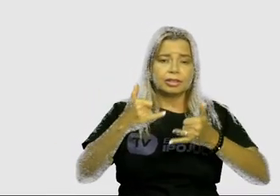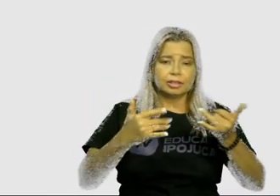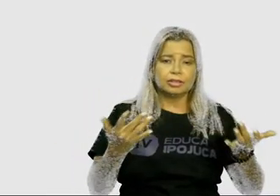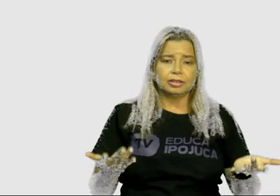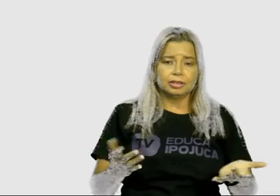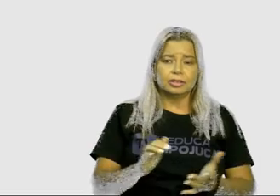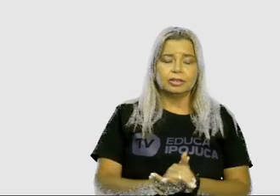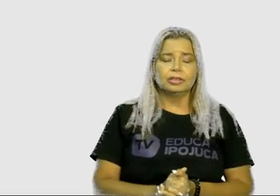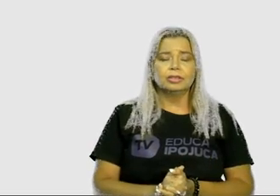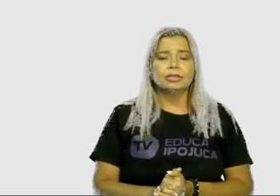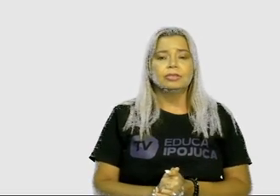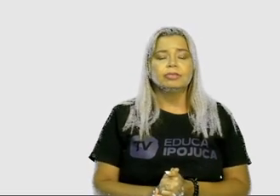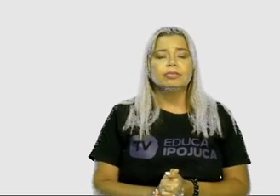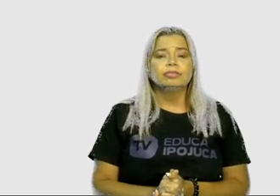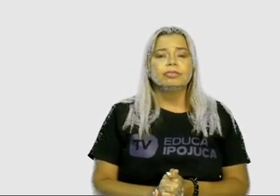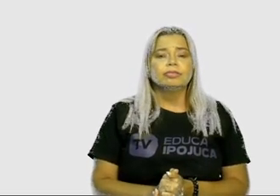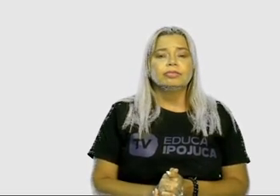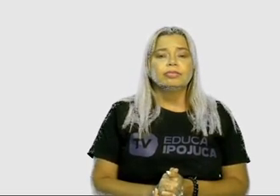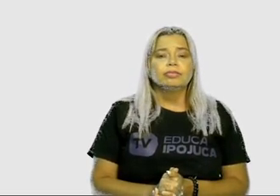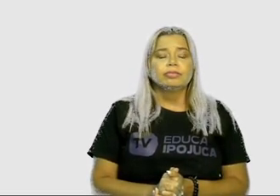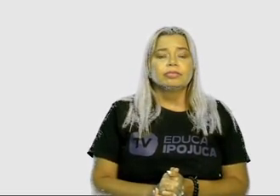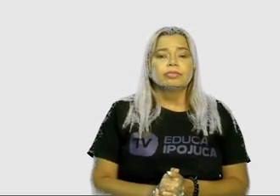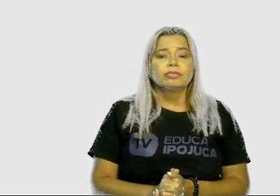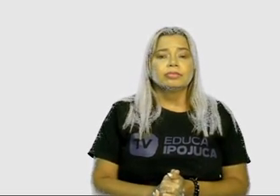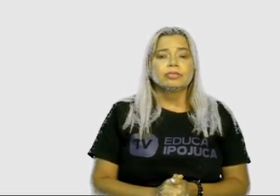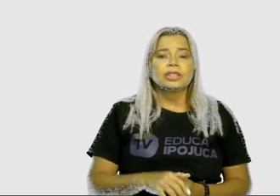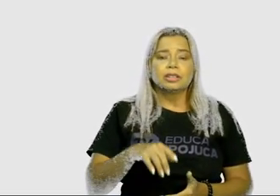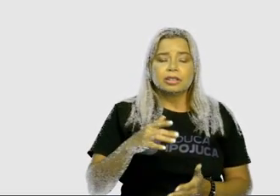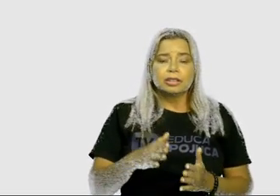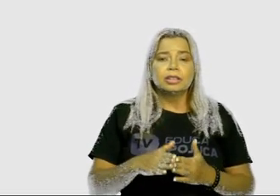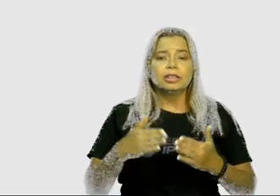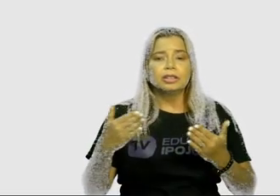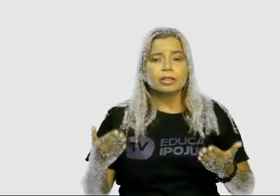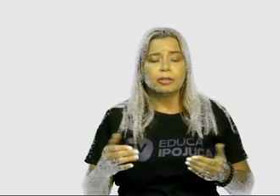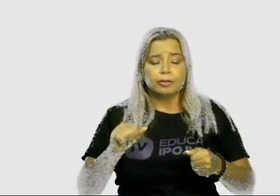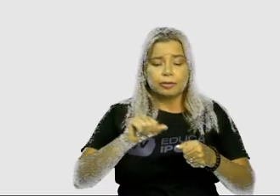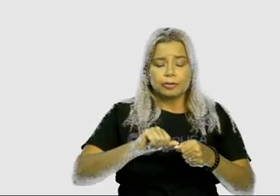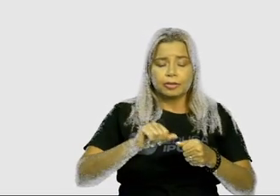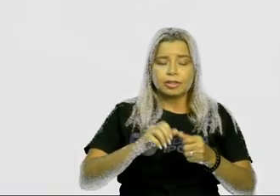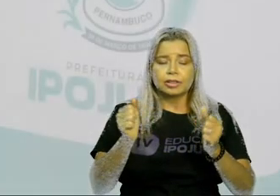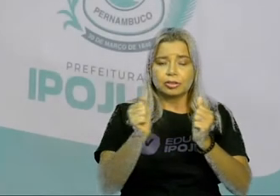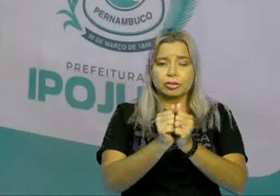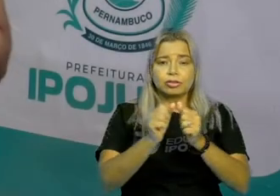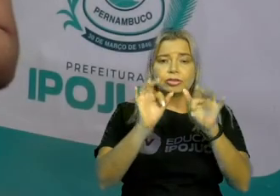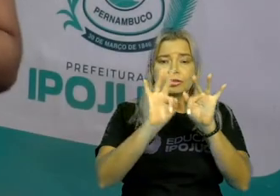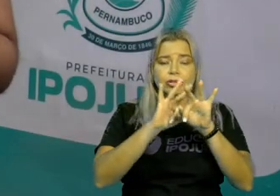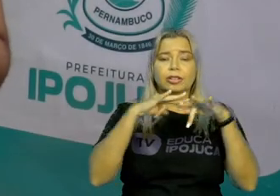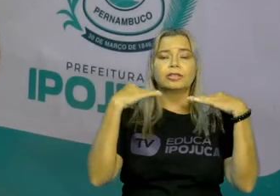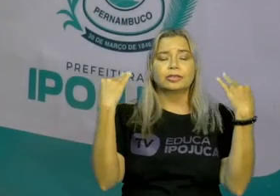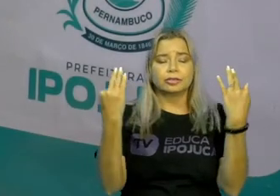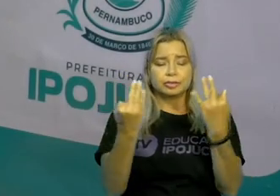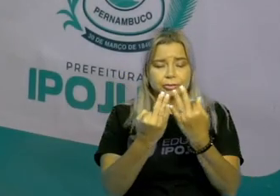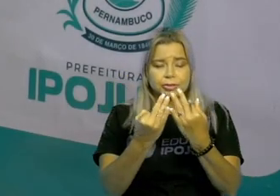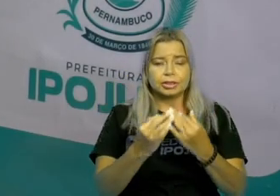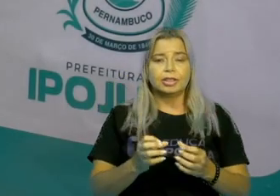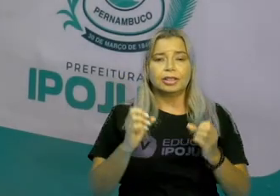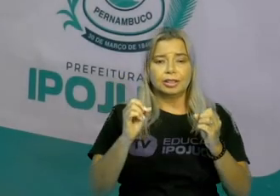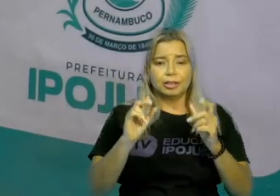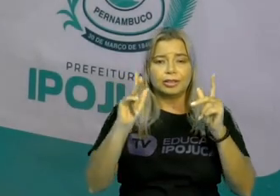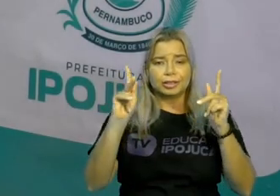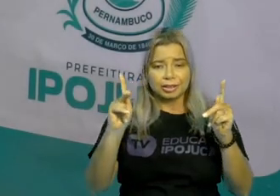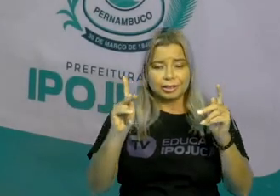é a brincadeira da cabra cega. Execute com sua família, se divirta bastante. Tá certo, pessoal?